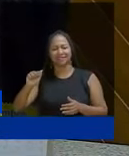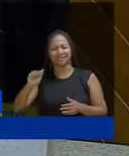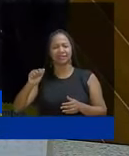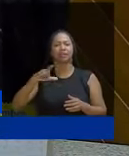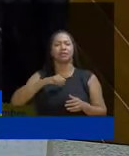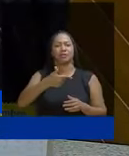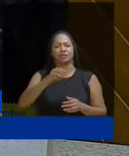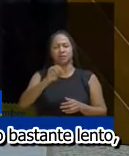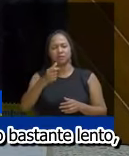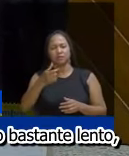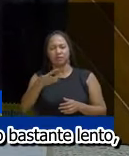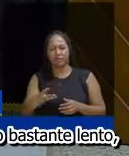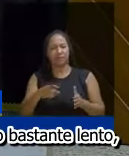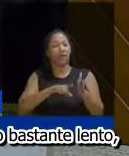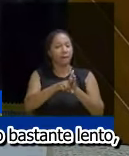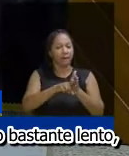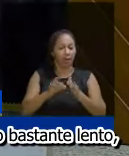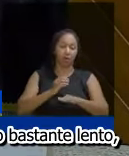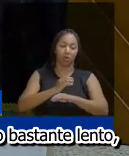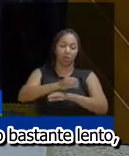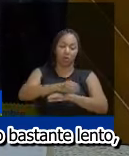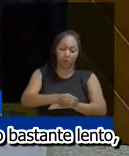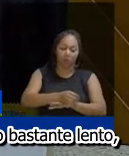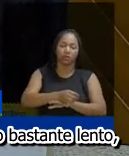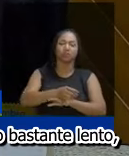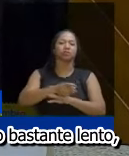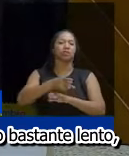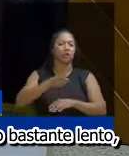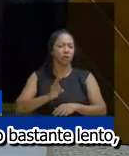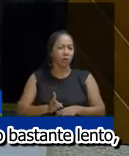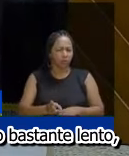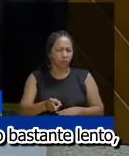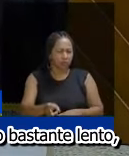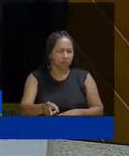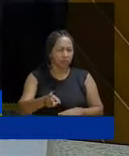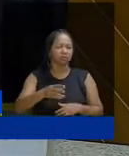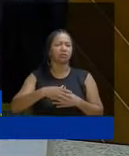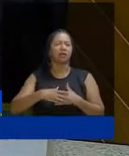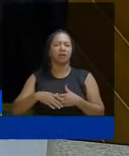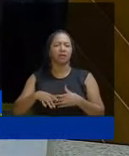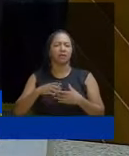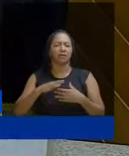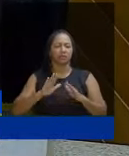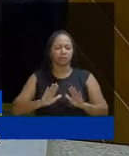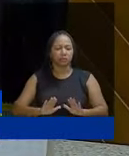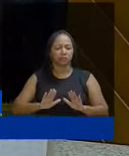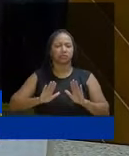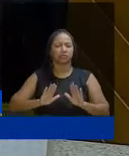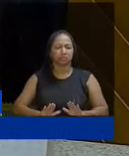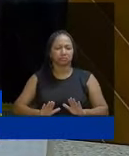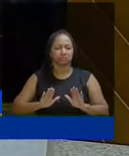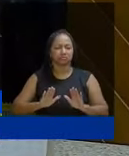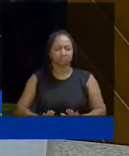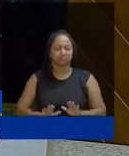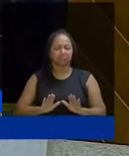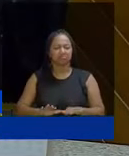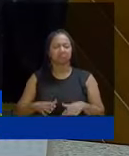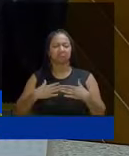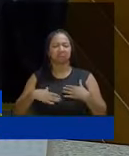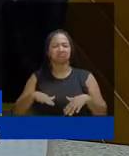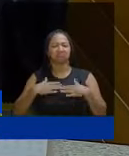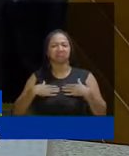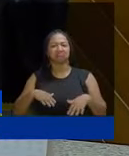11/11/2013, verificou que as obras estavam em andamento, mas em ritmo bastante lento, com percentual de execução de